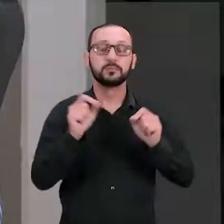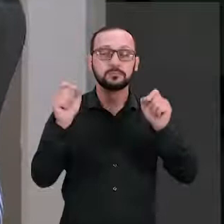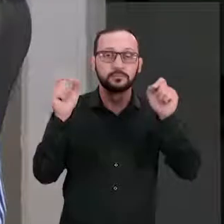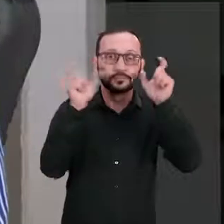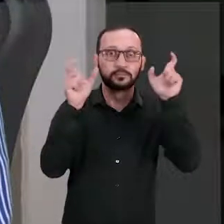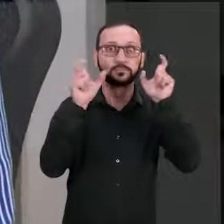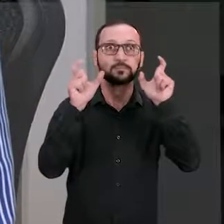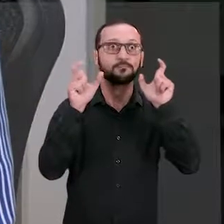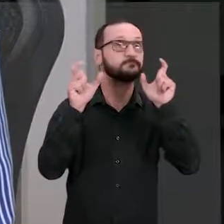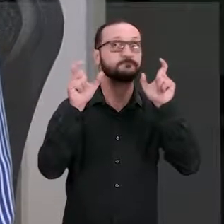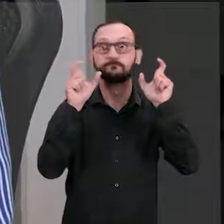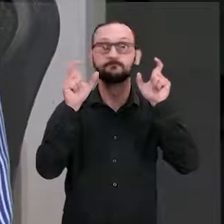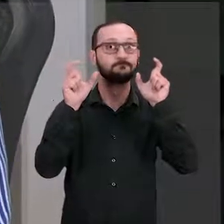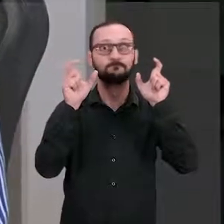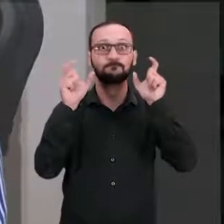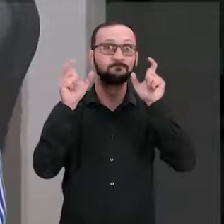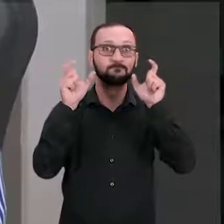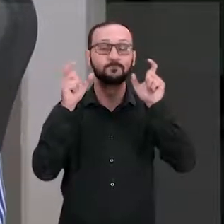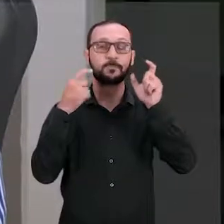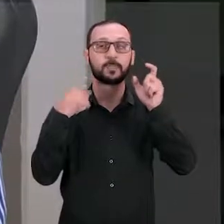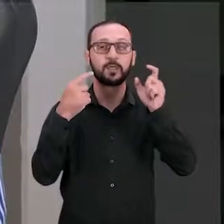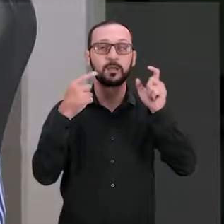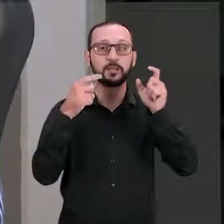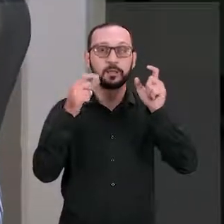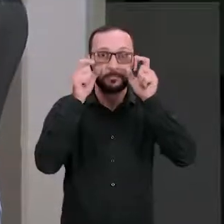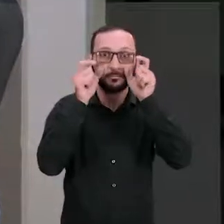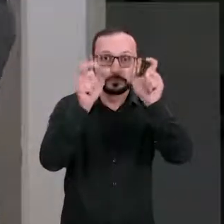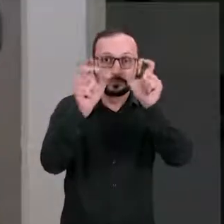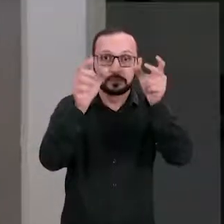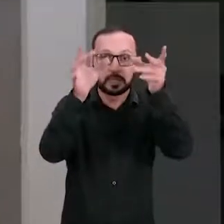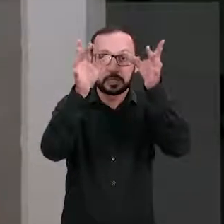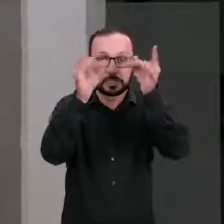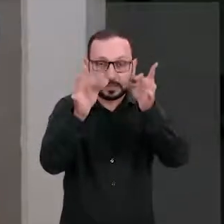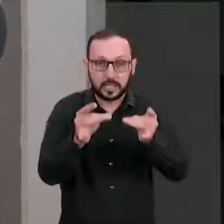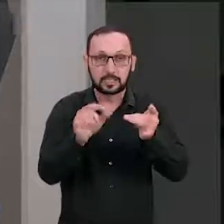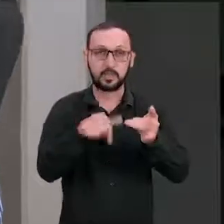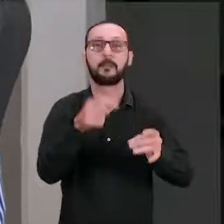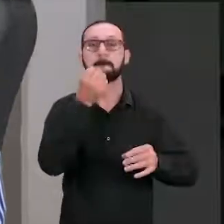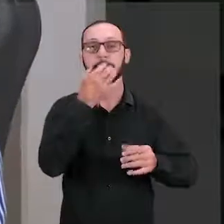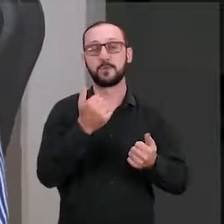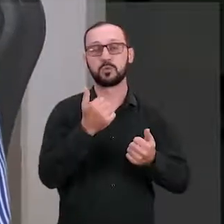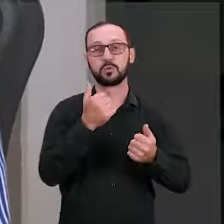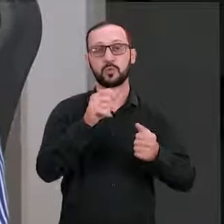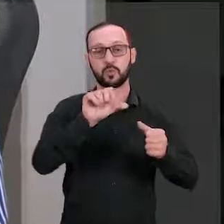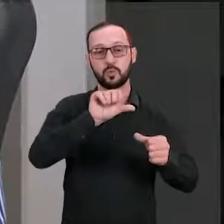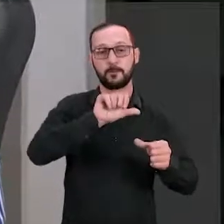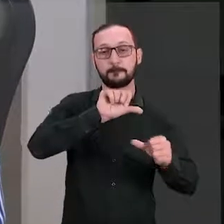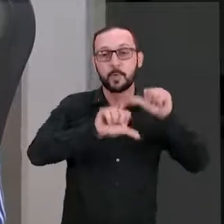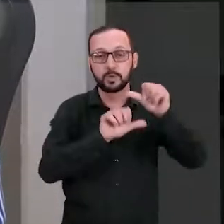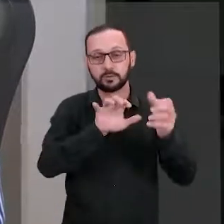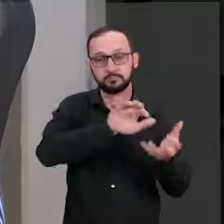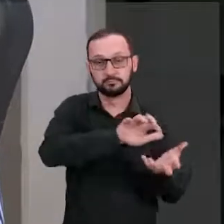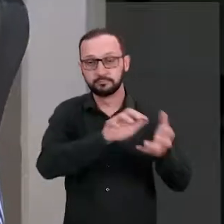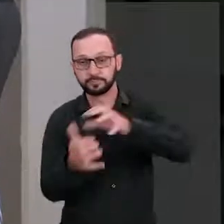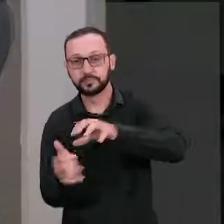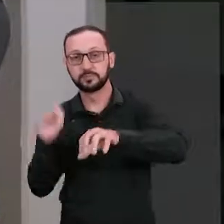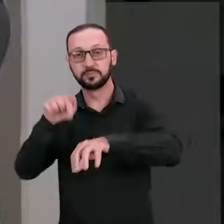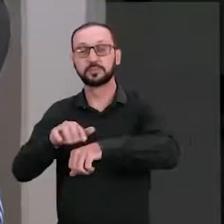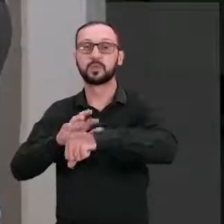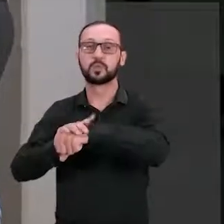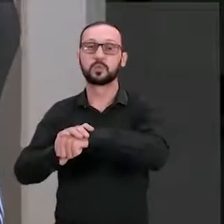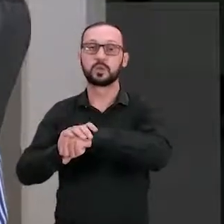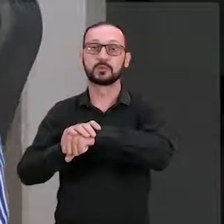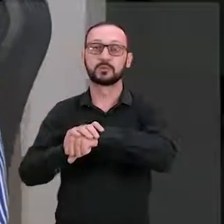atenta, ficar mais, olhar os detalhes que tem que fazer, é bom. Passa a ser doença quando a pessoa